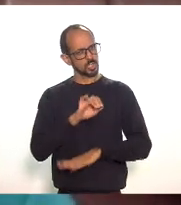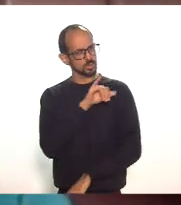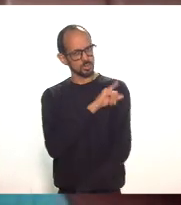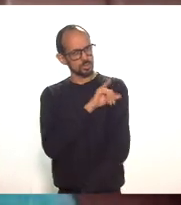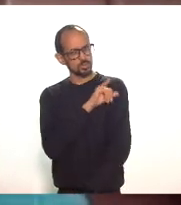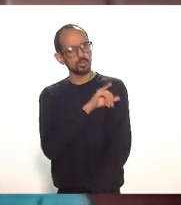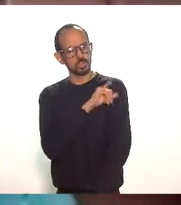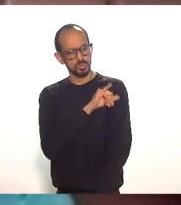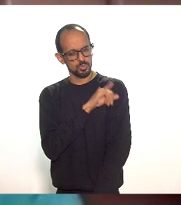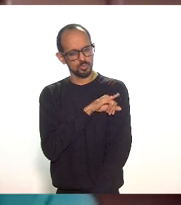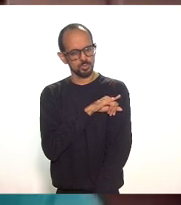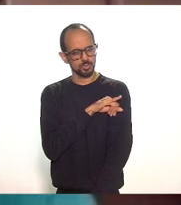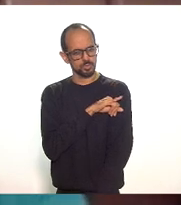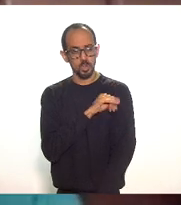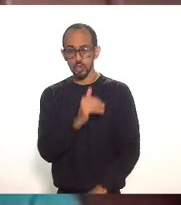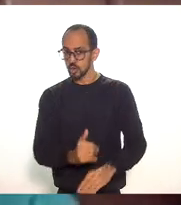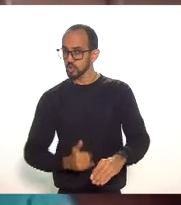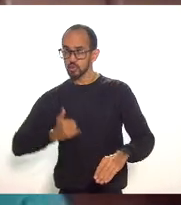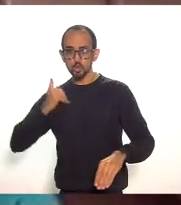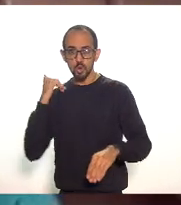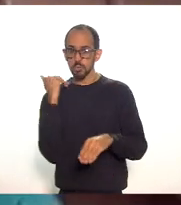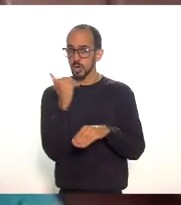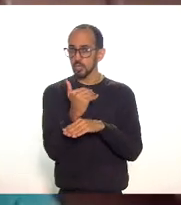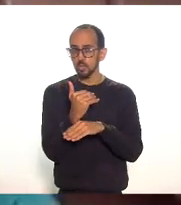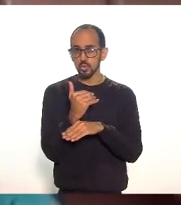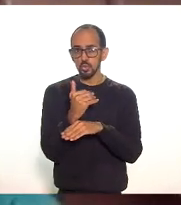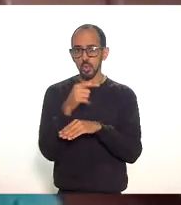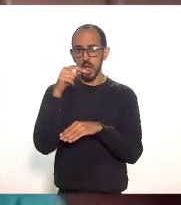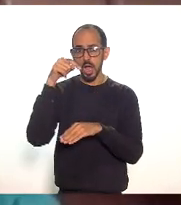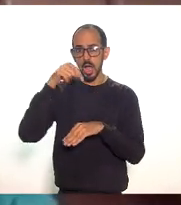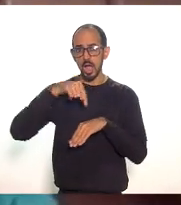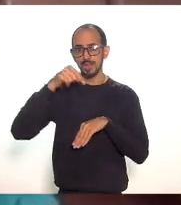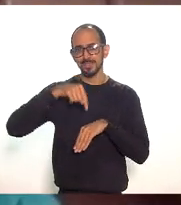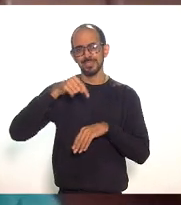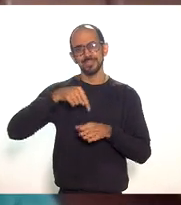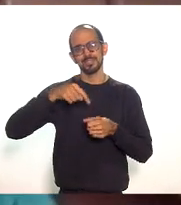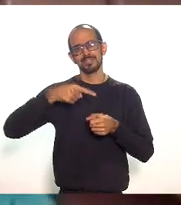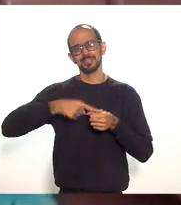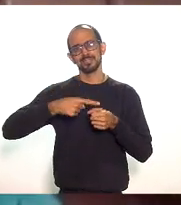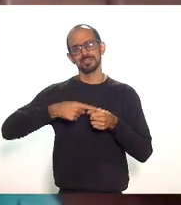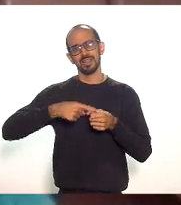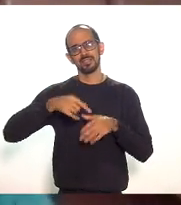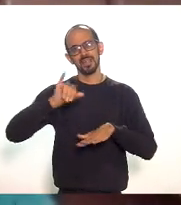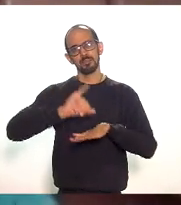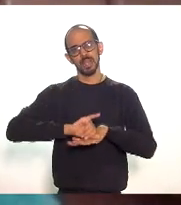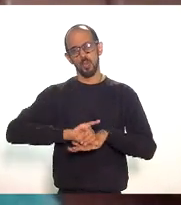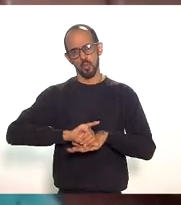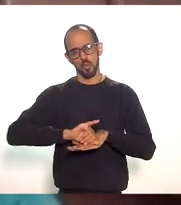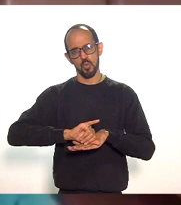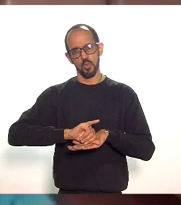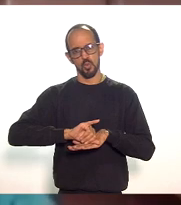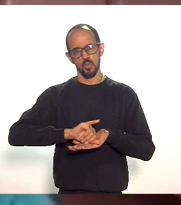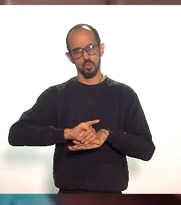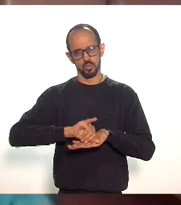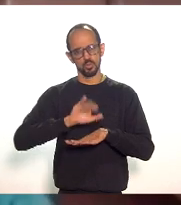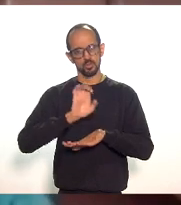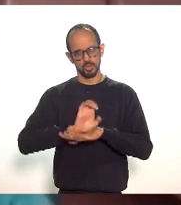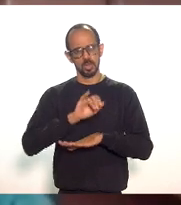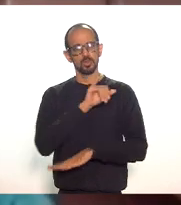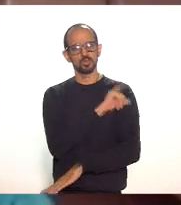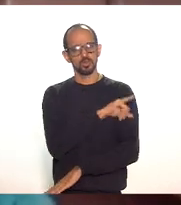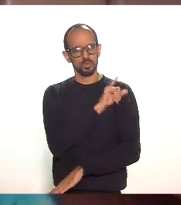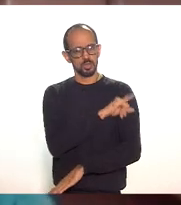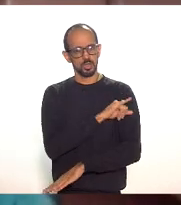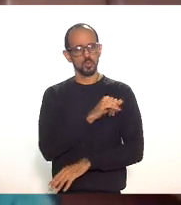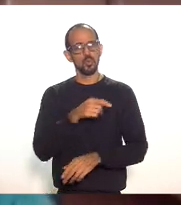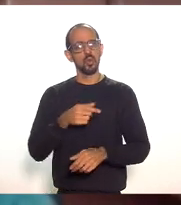Janeiro, sobretudo, né, aqui na cidade, na capital do estado do Rio de Janeiro, a